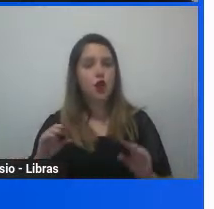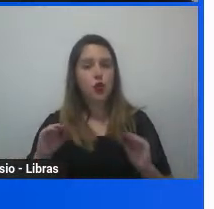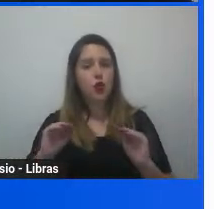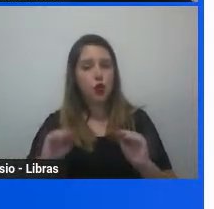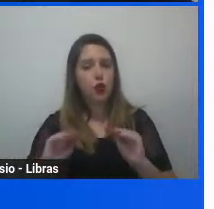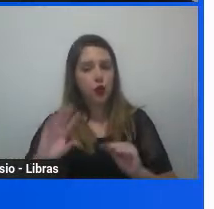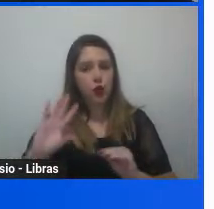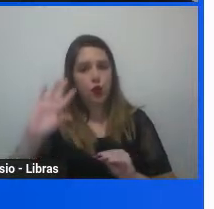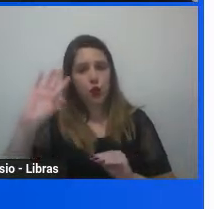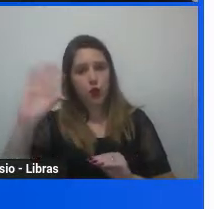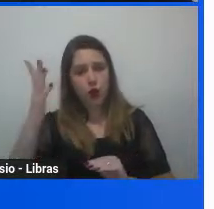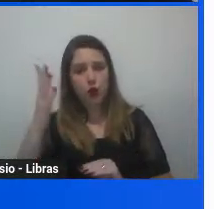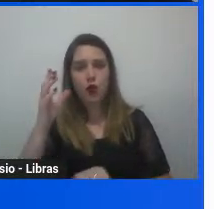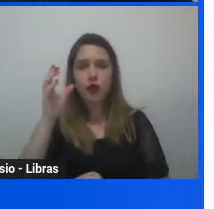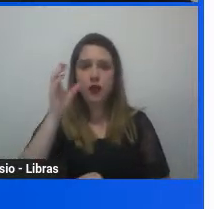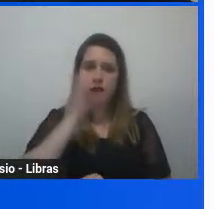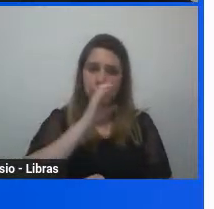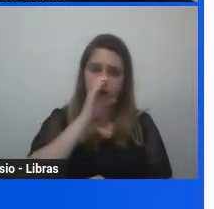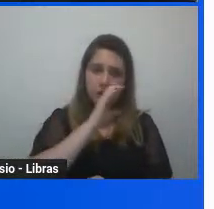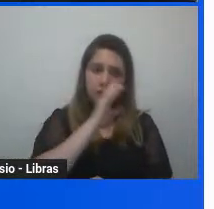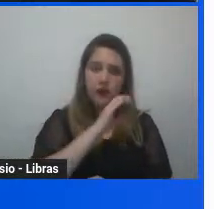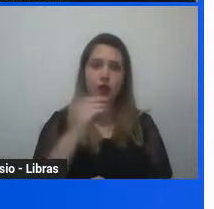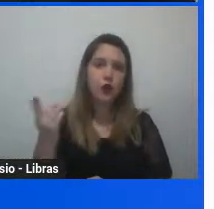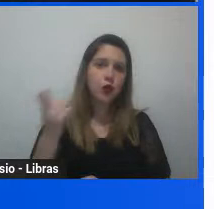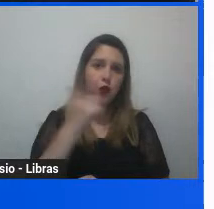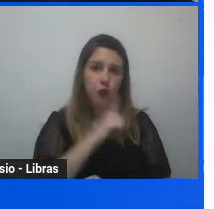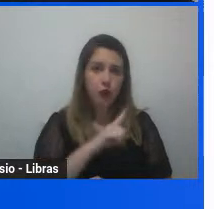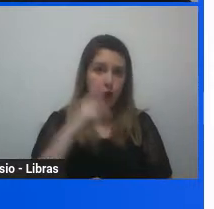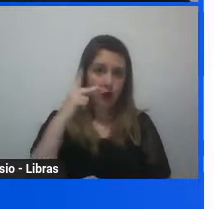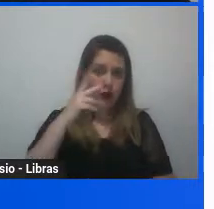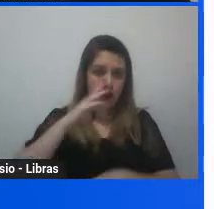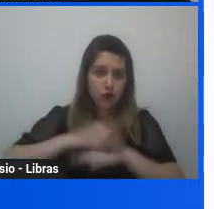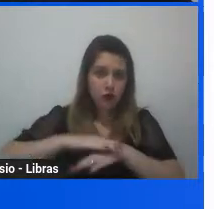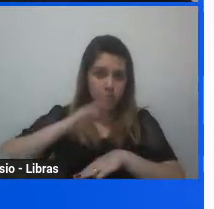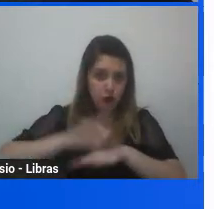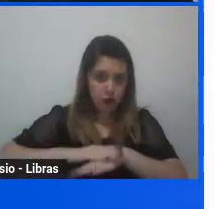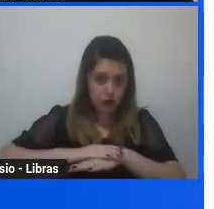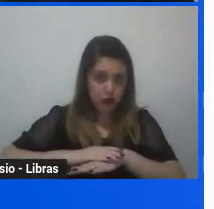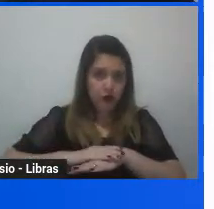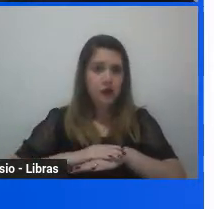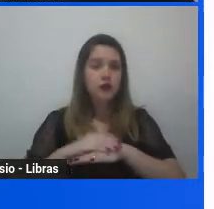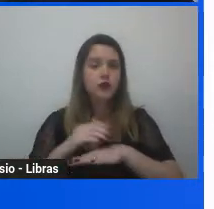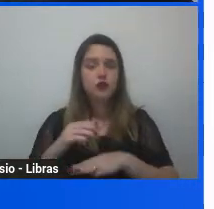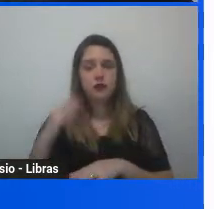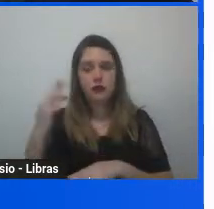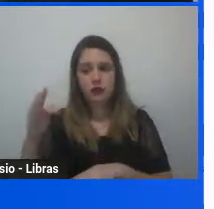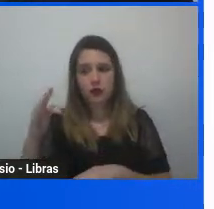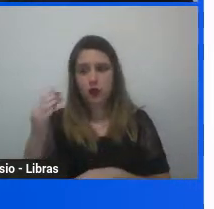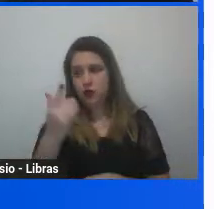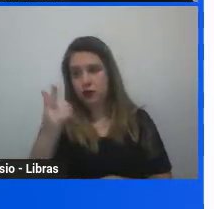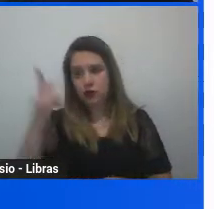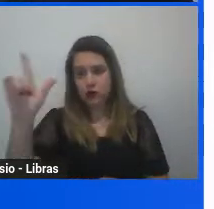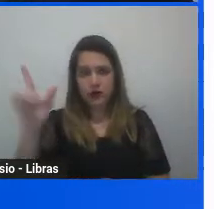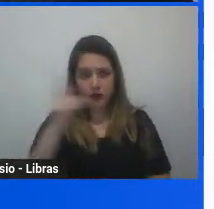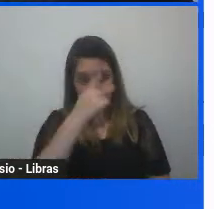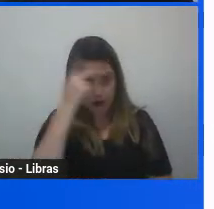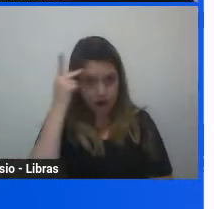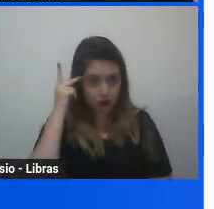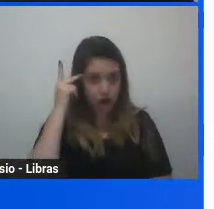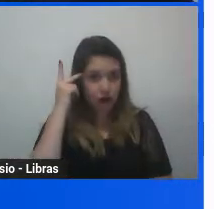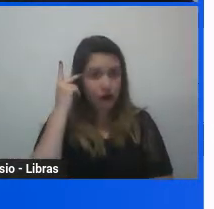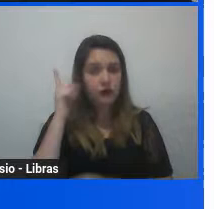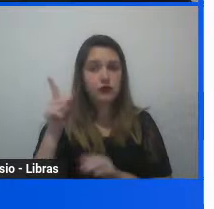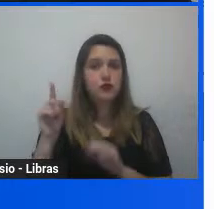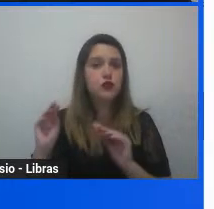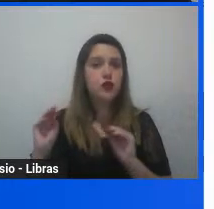de urgência e emergência, mas quando você coloca as suas mãos em uma ferida de uma outra pessoa, você se coloca em